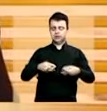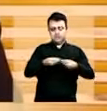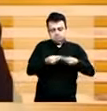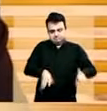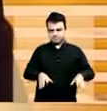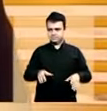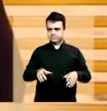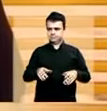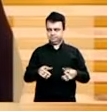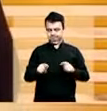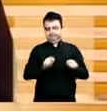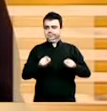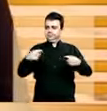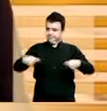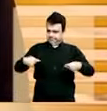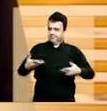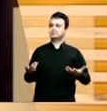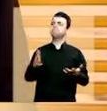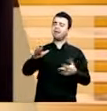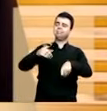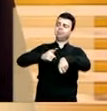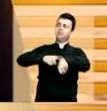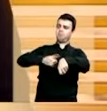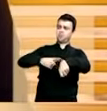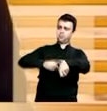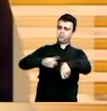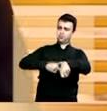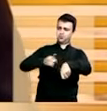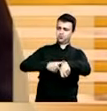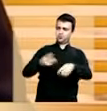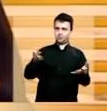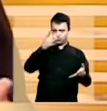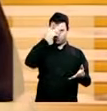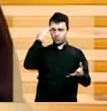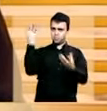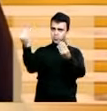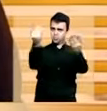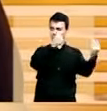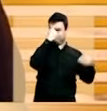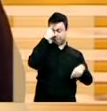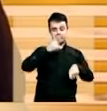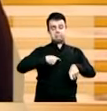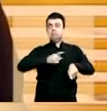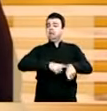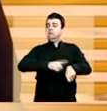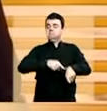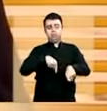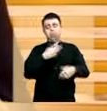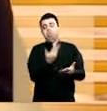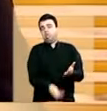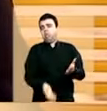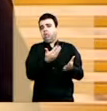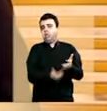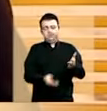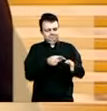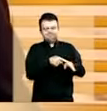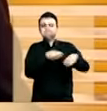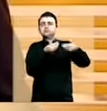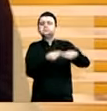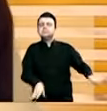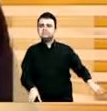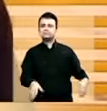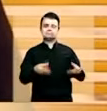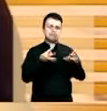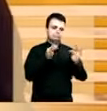que também dá para segurar. A gente não falou de tempo. Tem muita gente, parece que no dia a dia a gente desperdiça muito tempo também, com